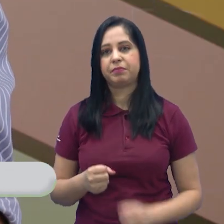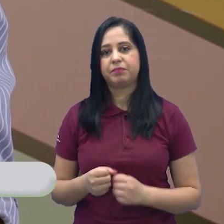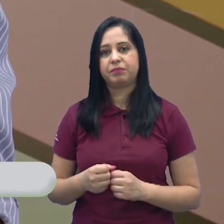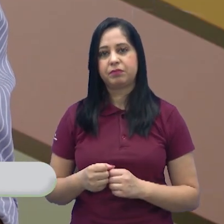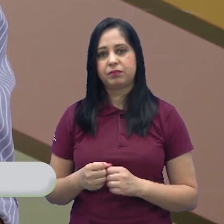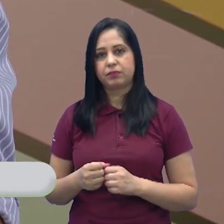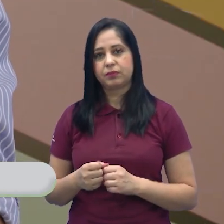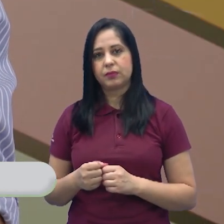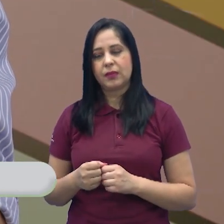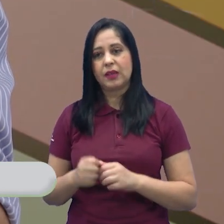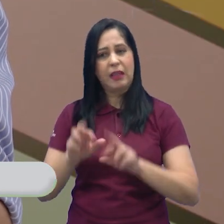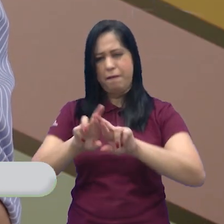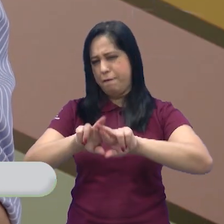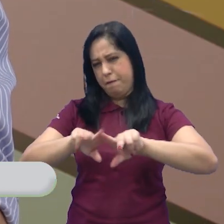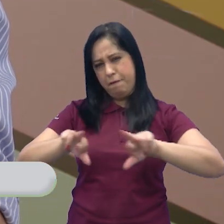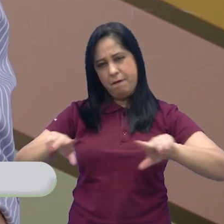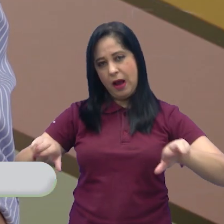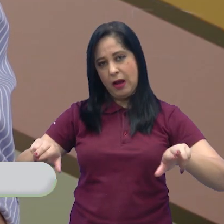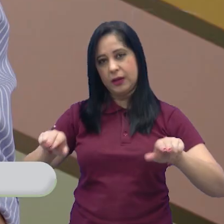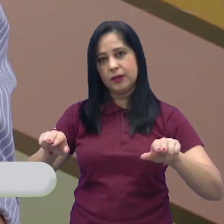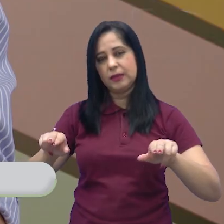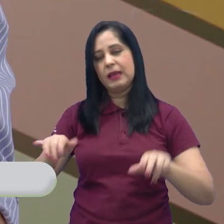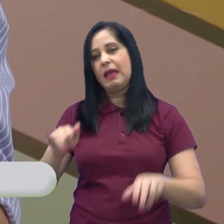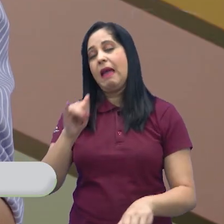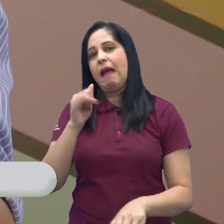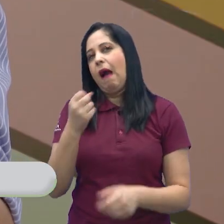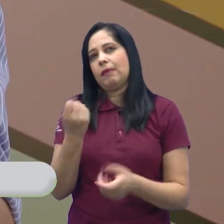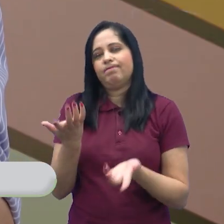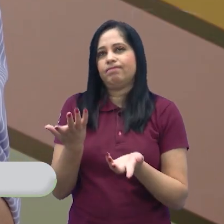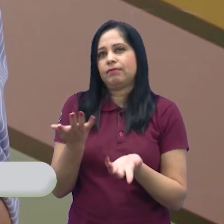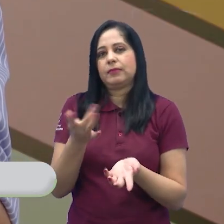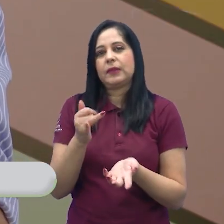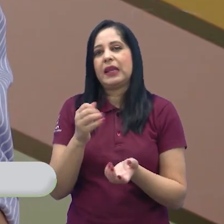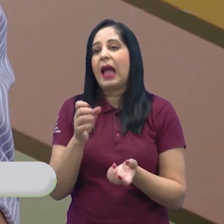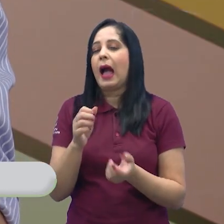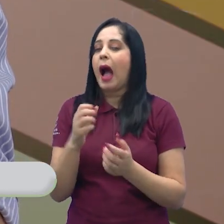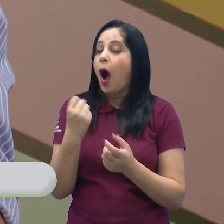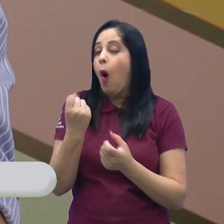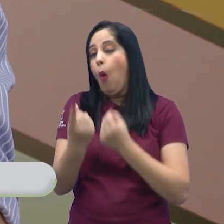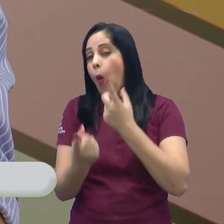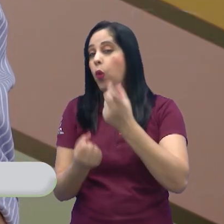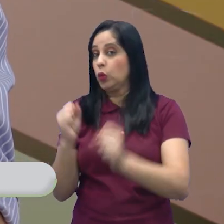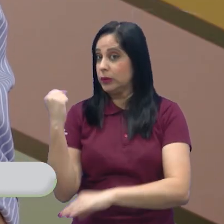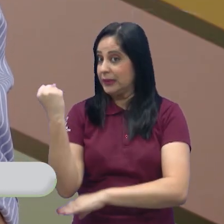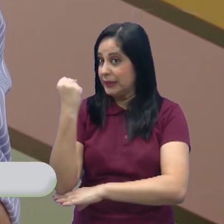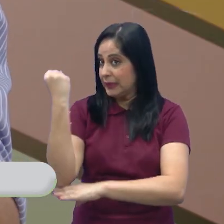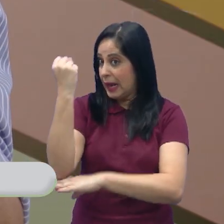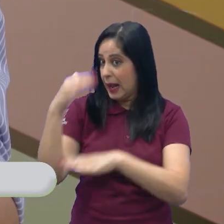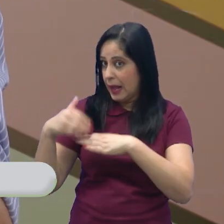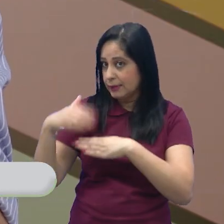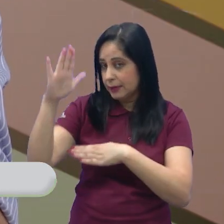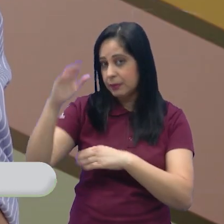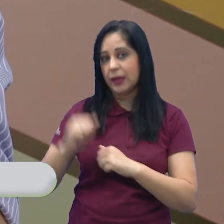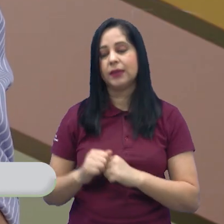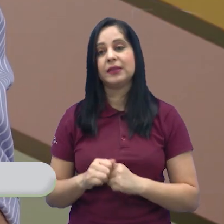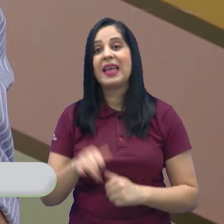São vários. Tem alguns que preocupam mais, como